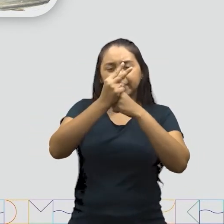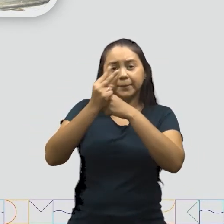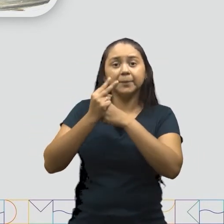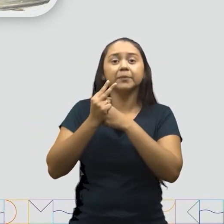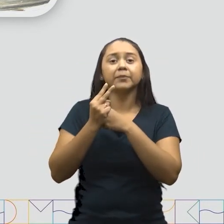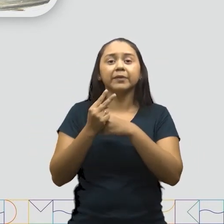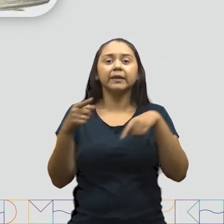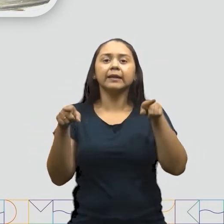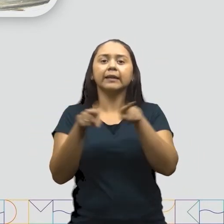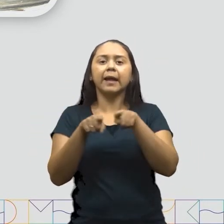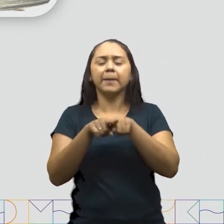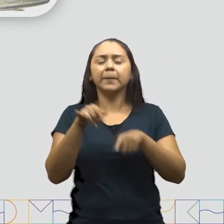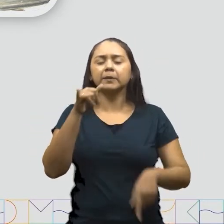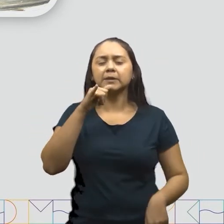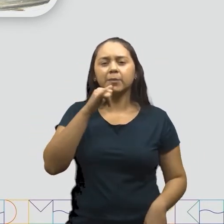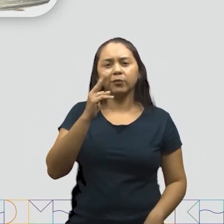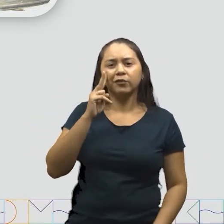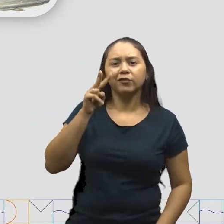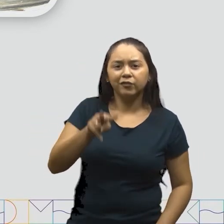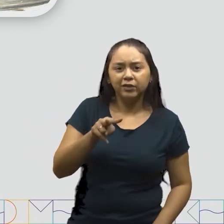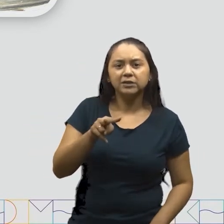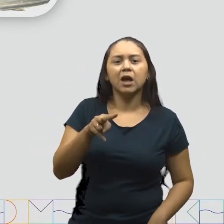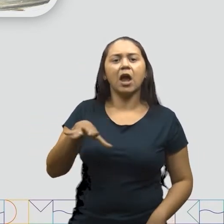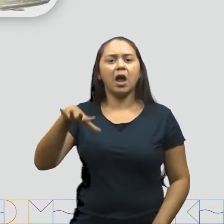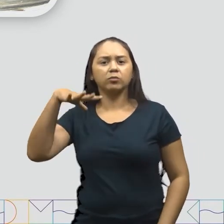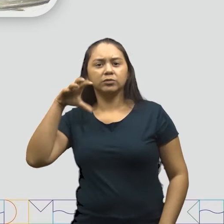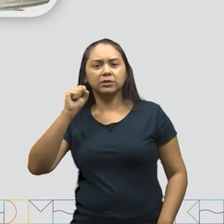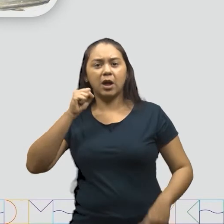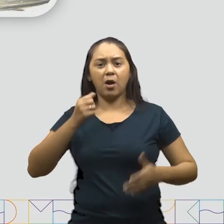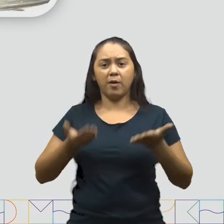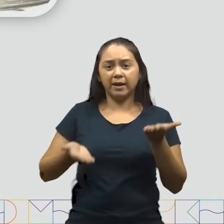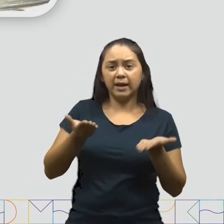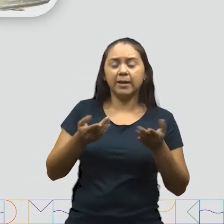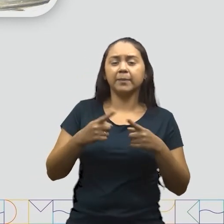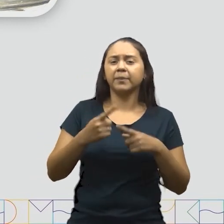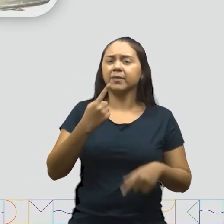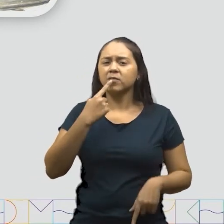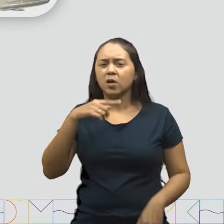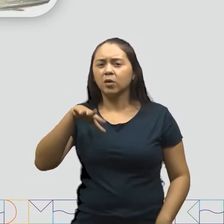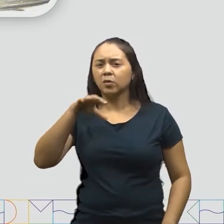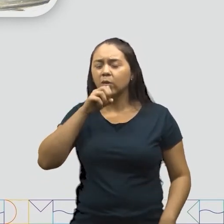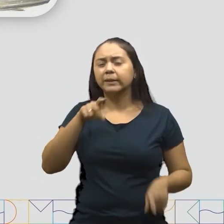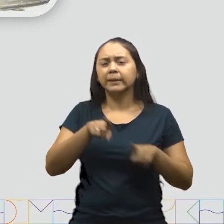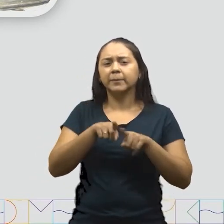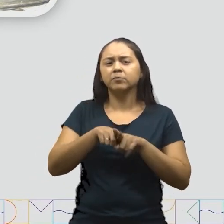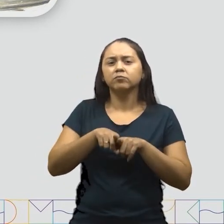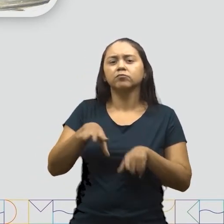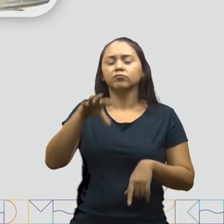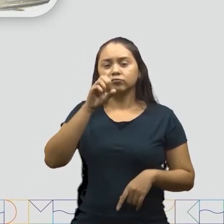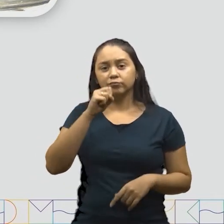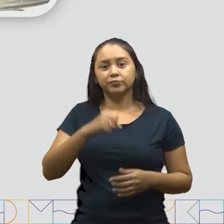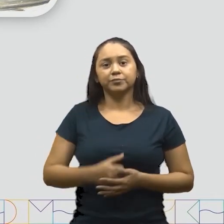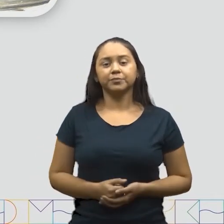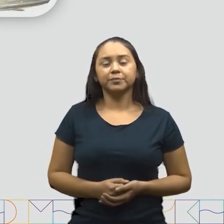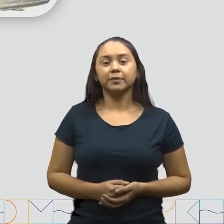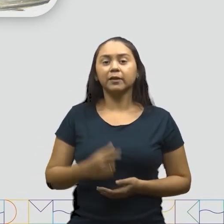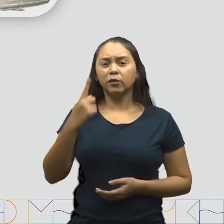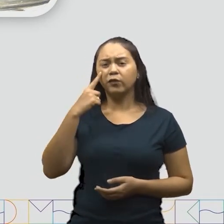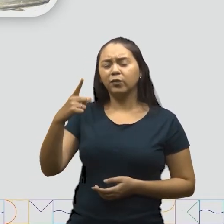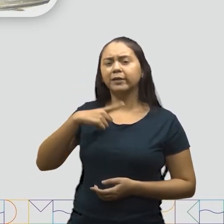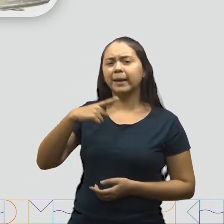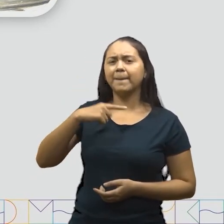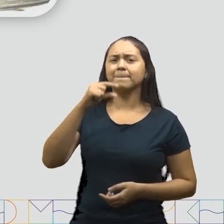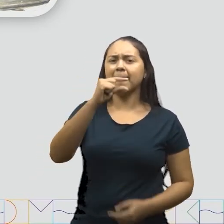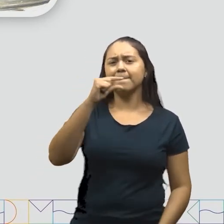primários, visão, audição, equilíbrio, paladar e olfato. Observe que aqui temos outras palavras em azul,